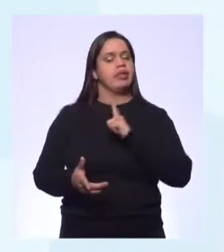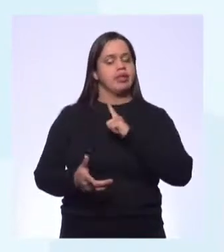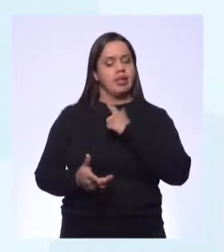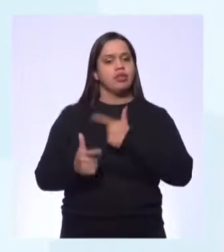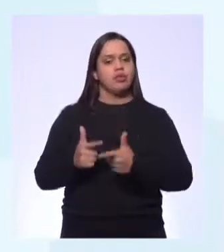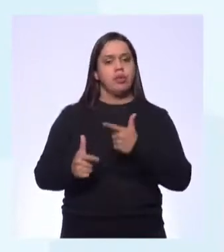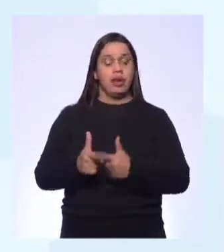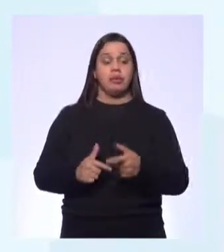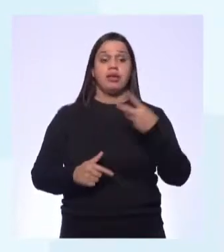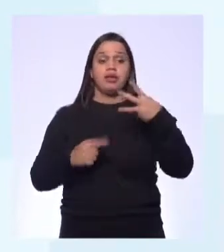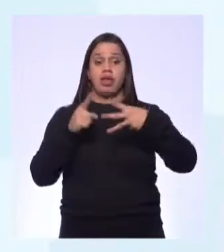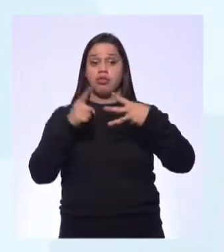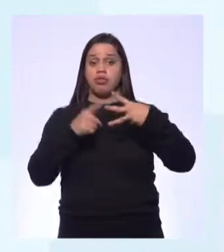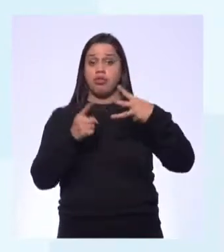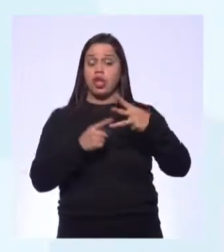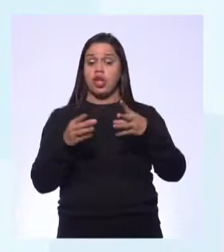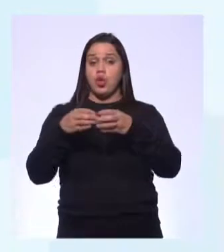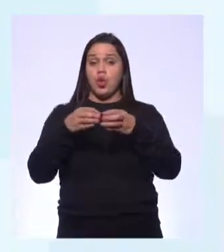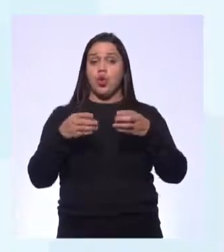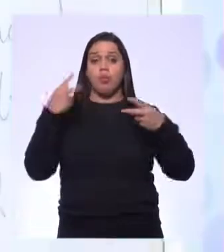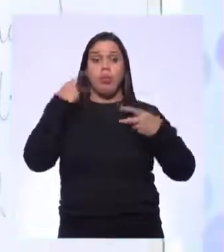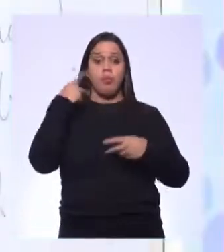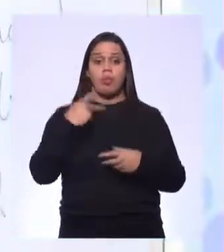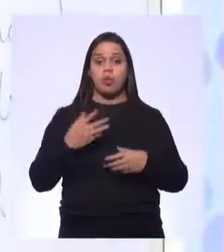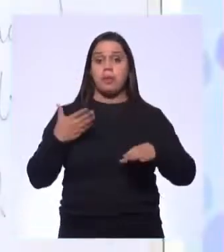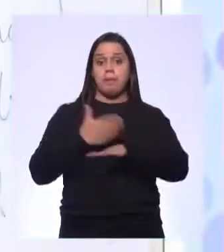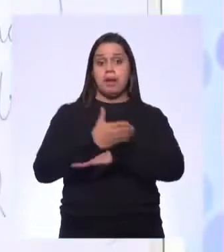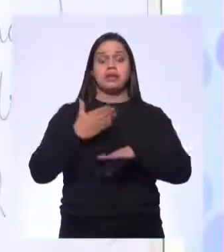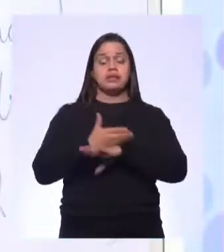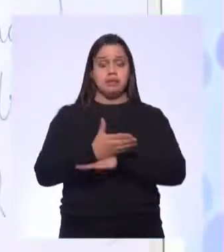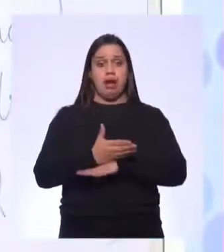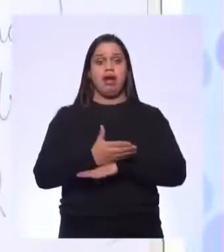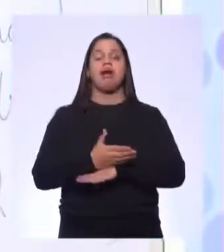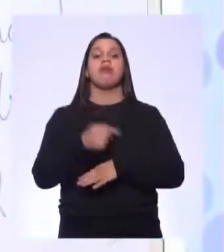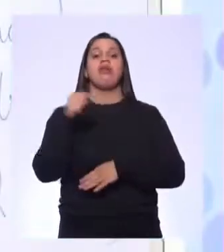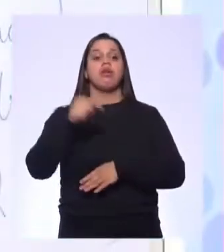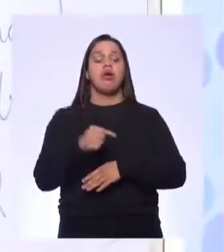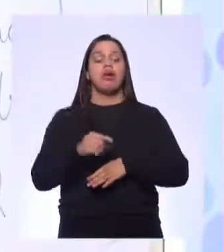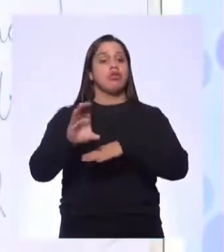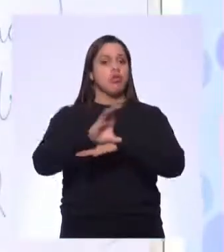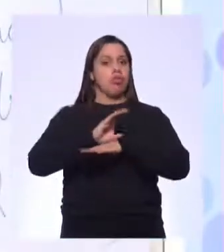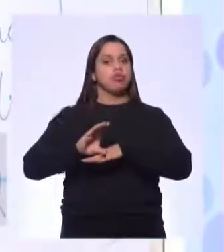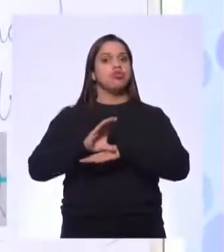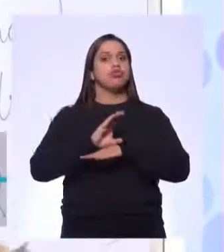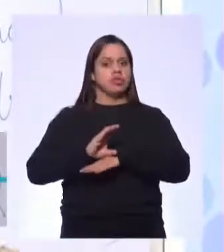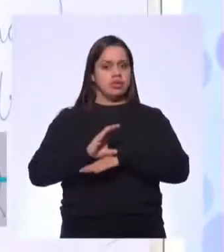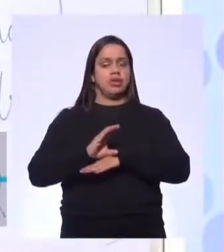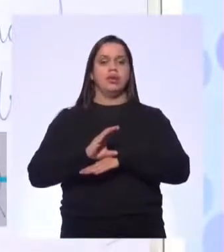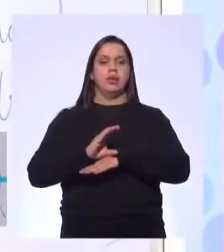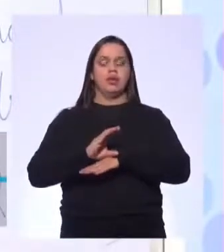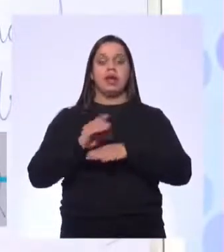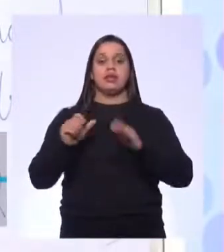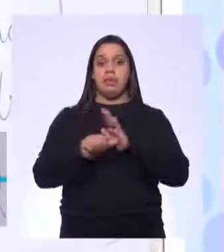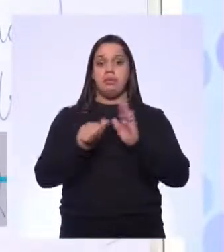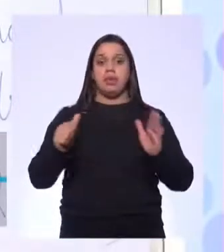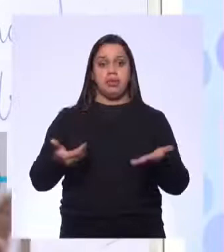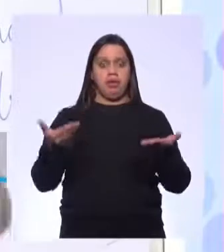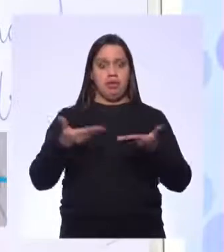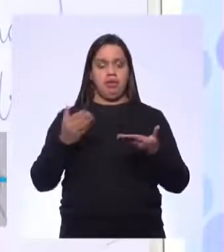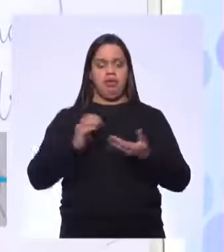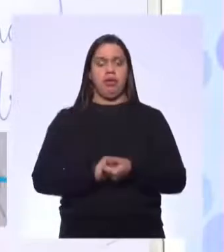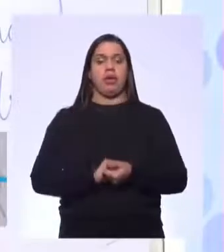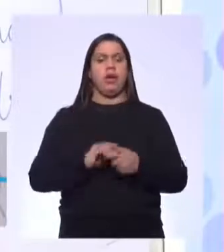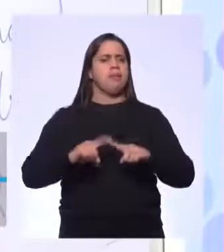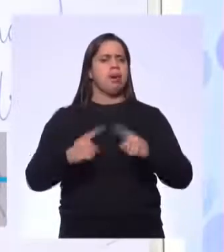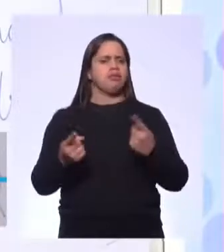são esses os três grupos políticos que participaram dessa Constituição, né? Dessa primeira Constituição. Só